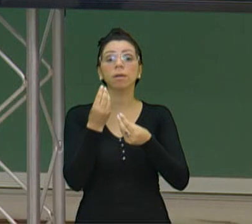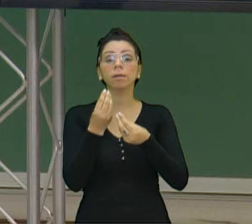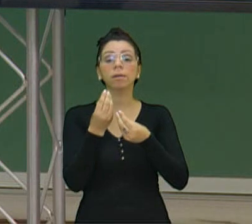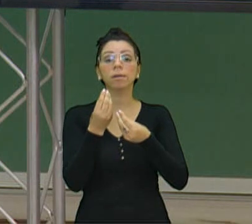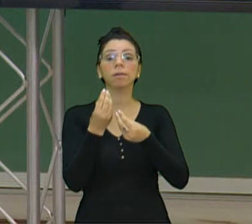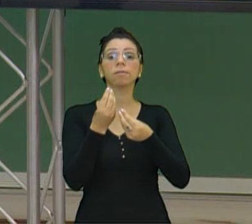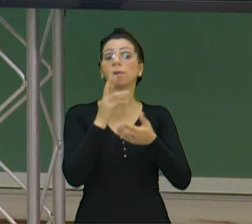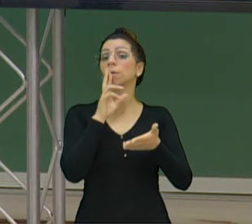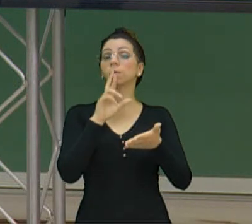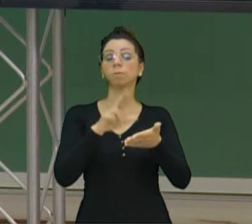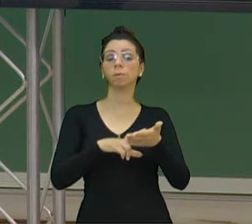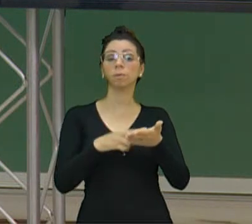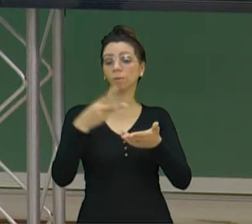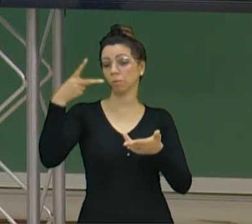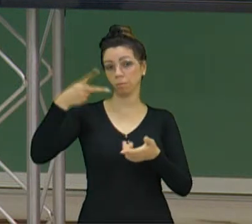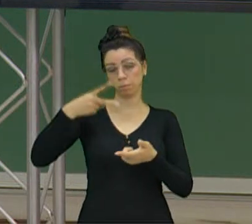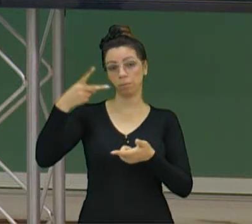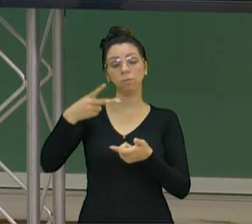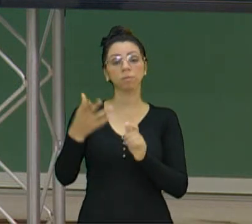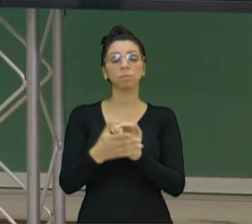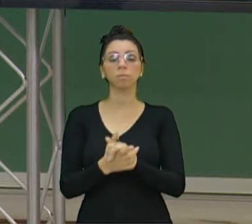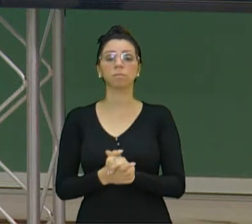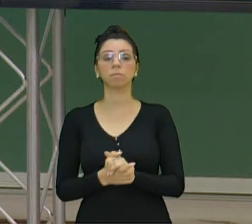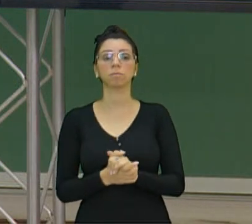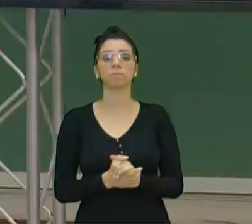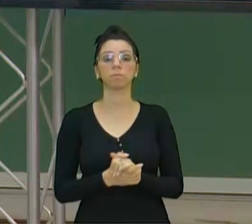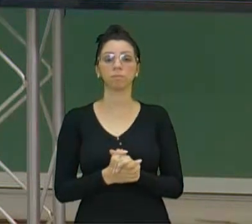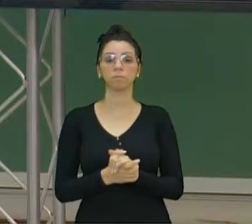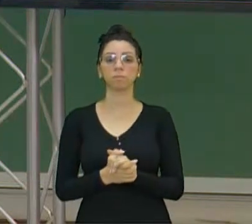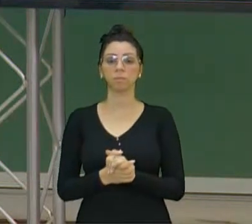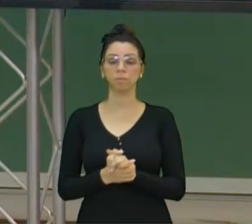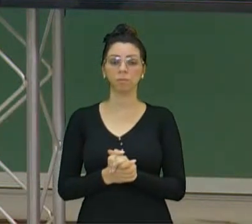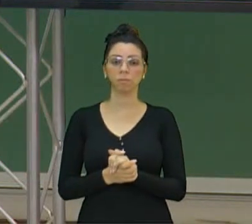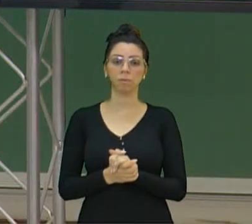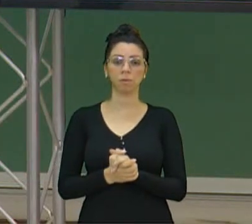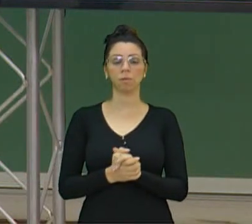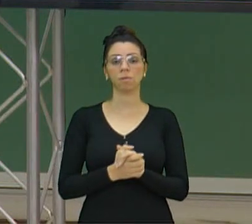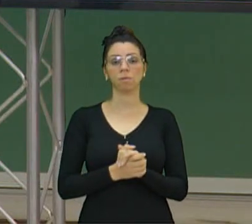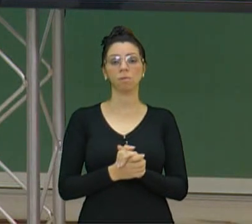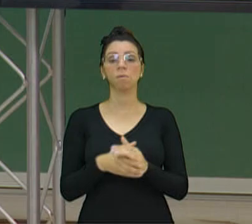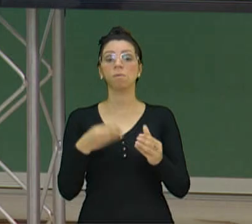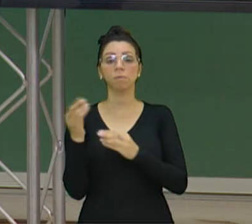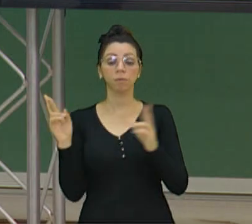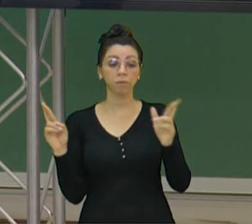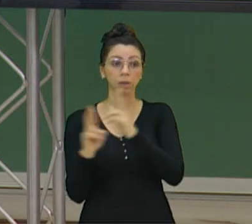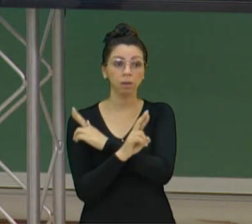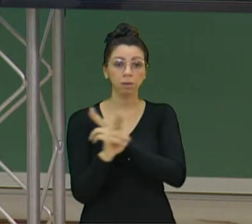conversar sobre essas duas questões com os próximos conteúdos que nós vamos ver.